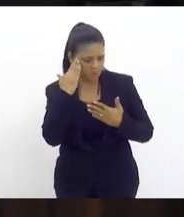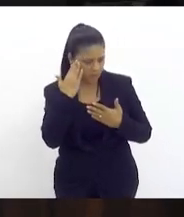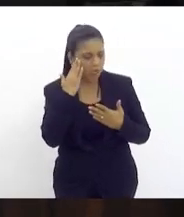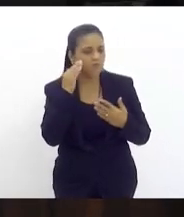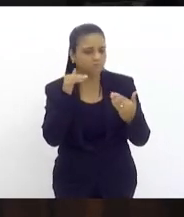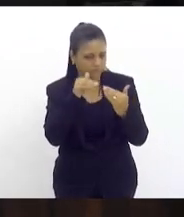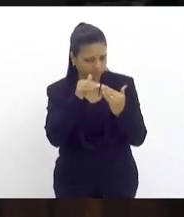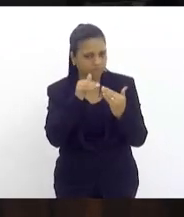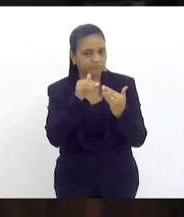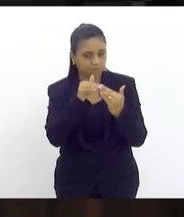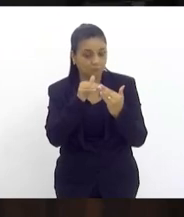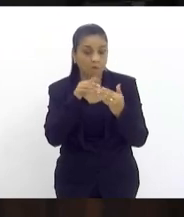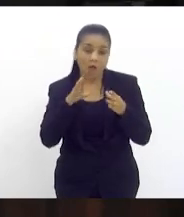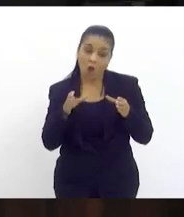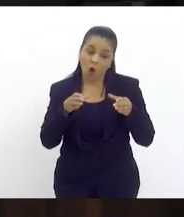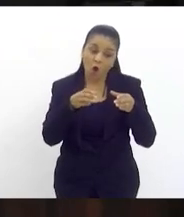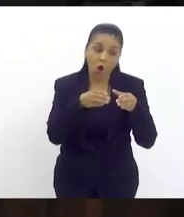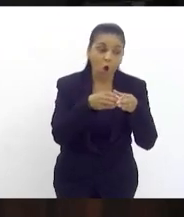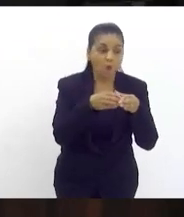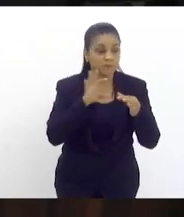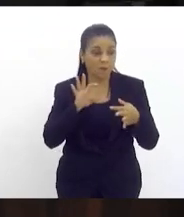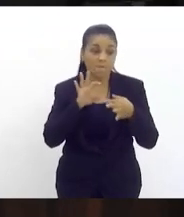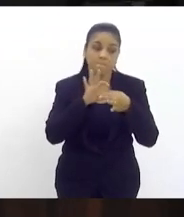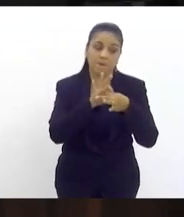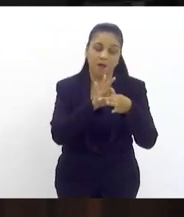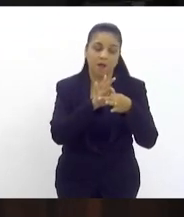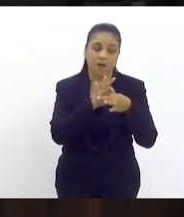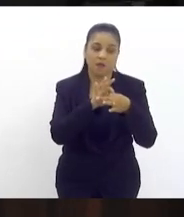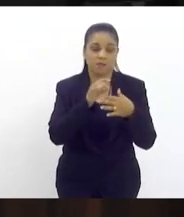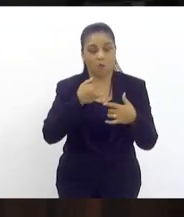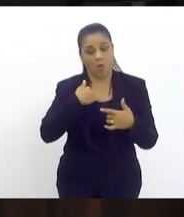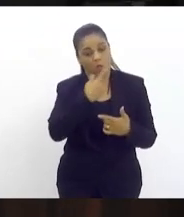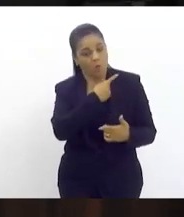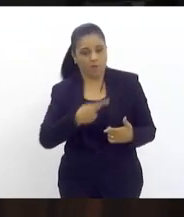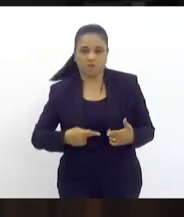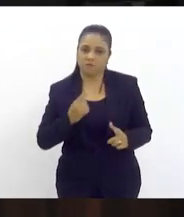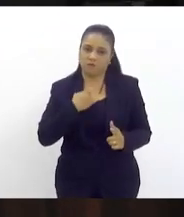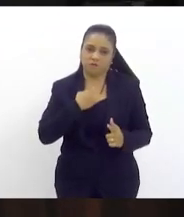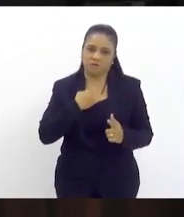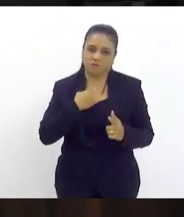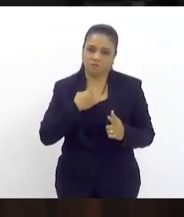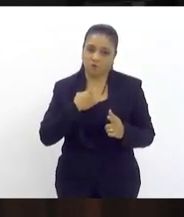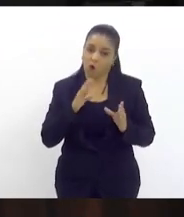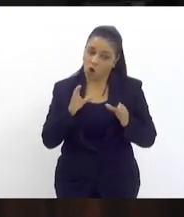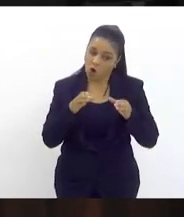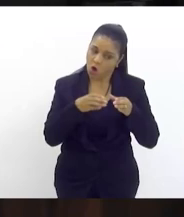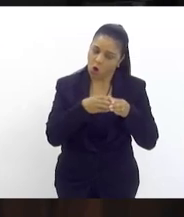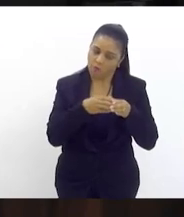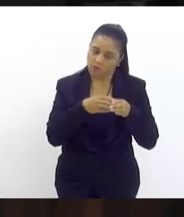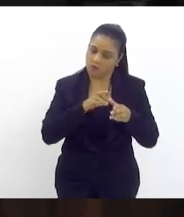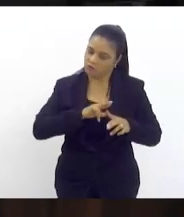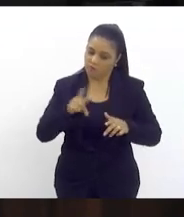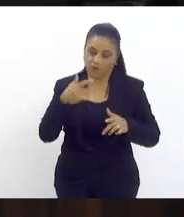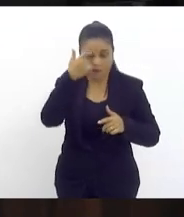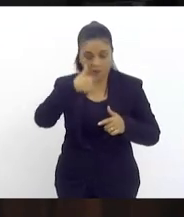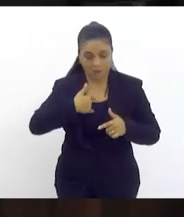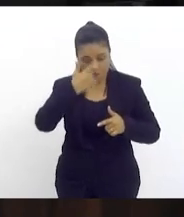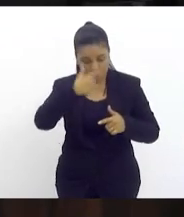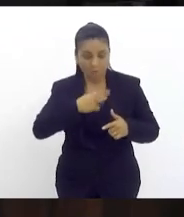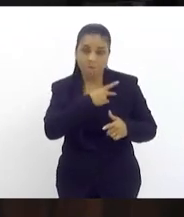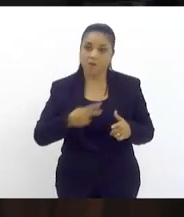ser da comissão e não da presidência, né? Só para... Não, entendeu? É porque a comissão...